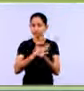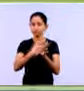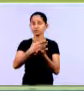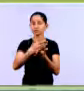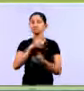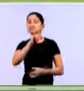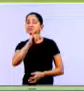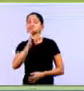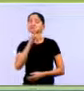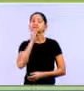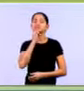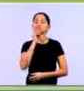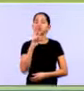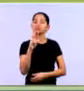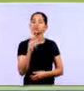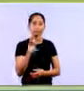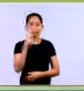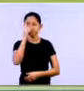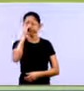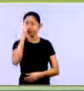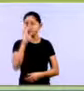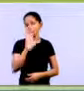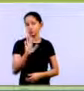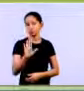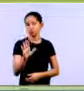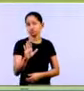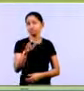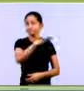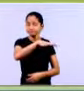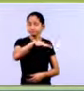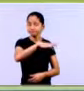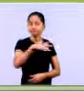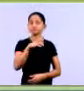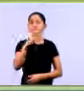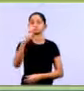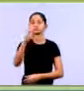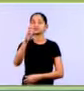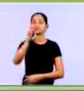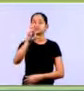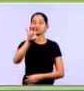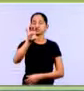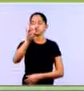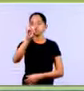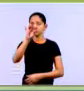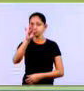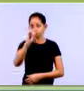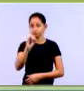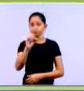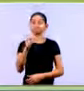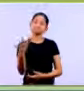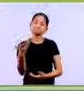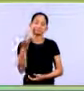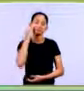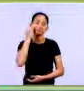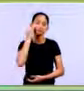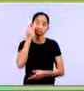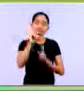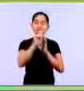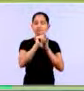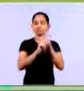partir do momento em que é criado o crédito tributário. O crédito tributário tem previsão legal no